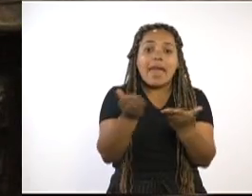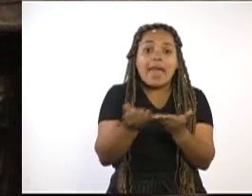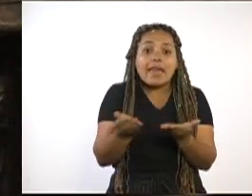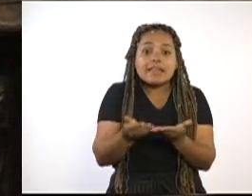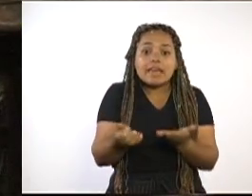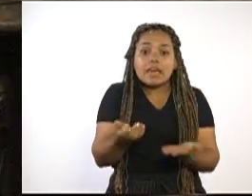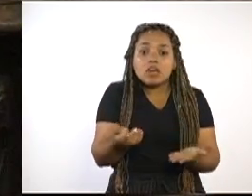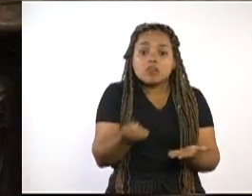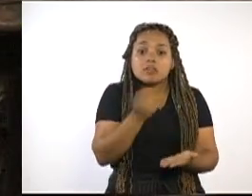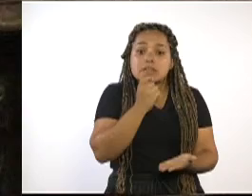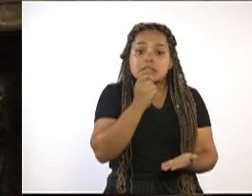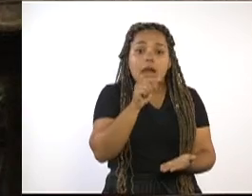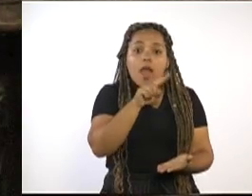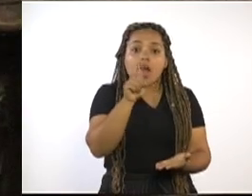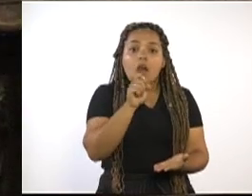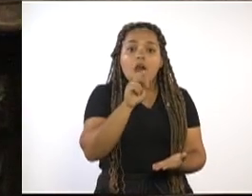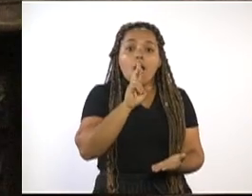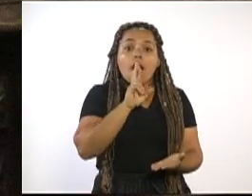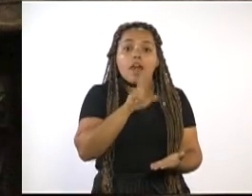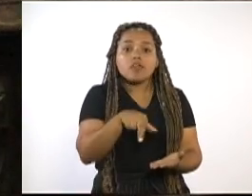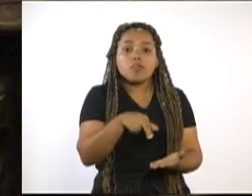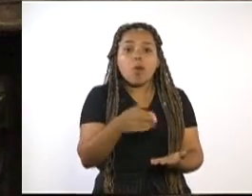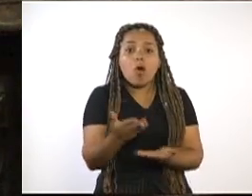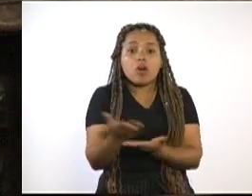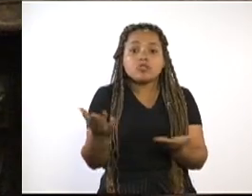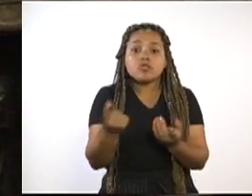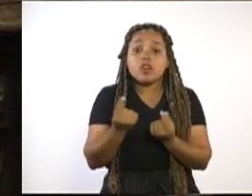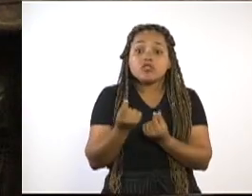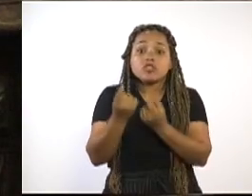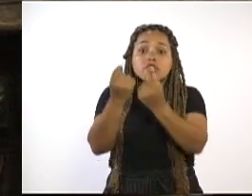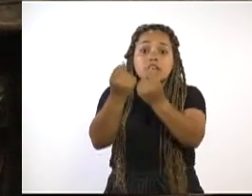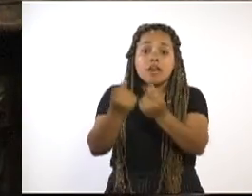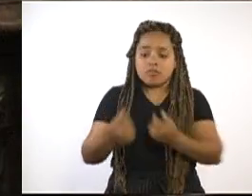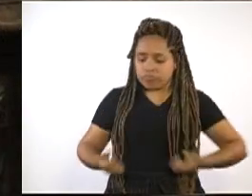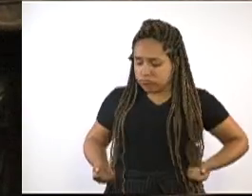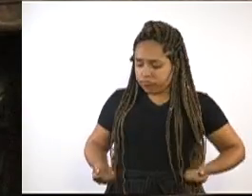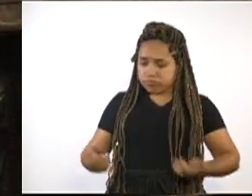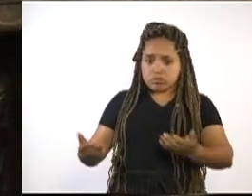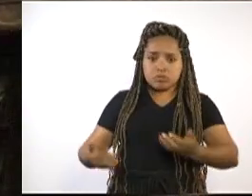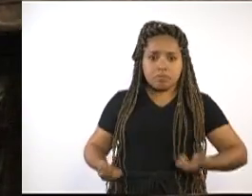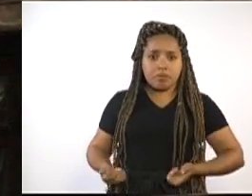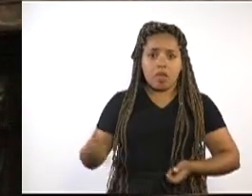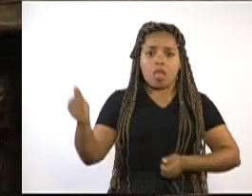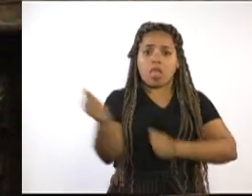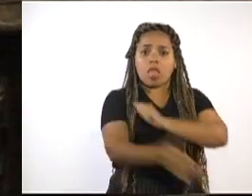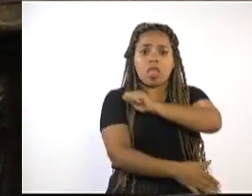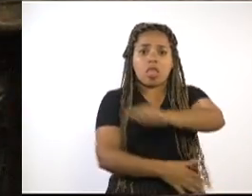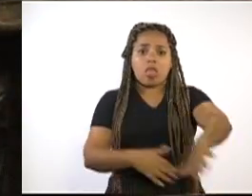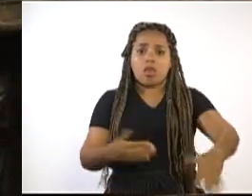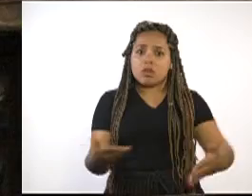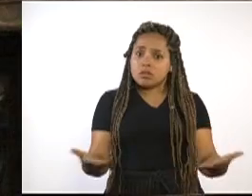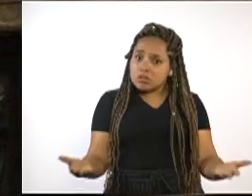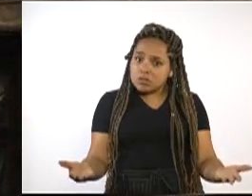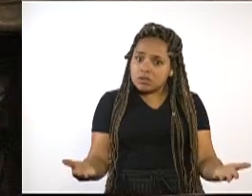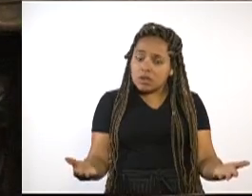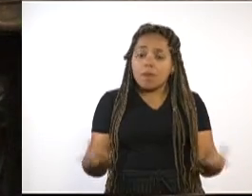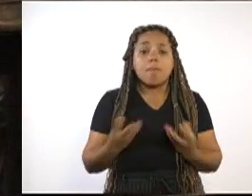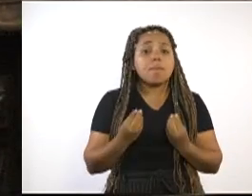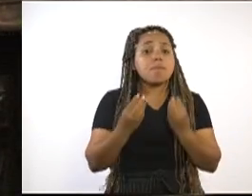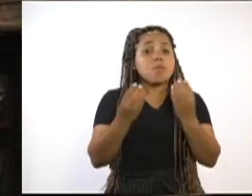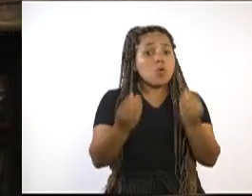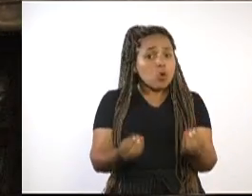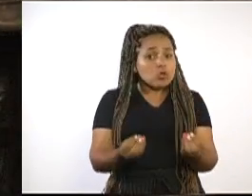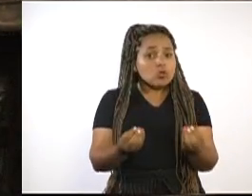sem ter uma solução. Muito dinheiro jogado fora em anos anteriores e nunca, na verdade,